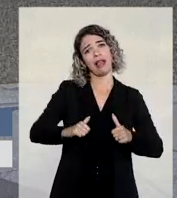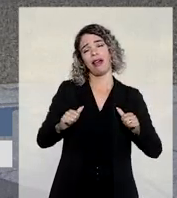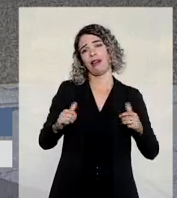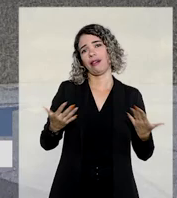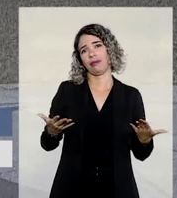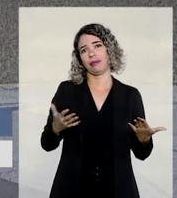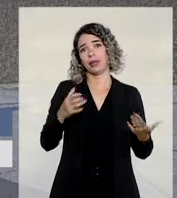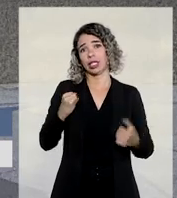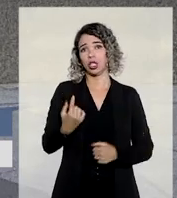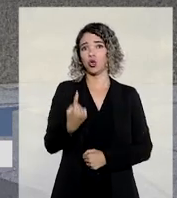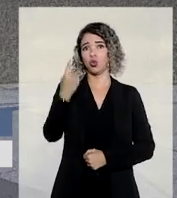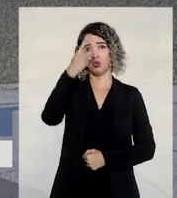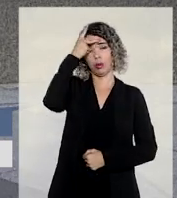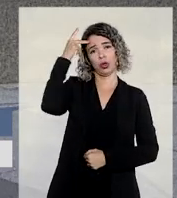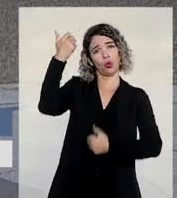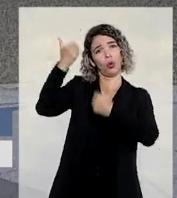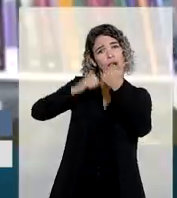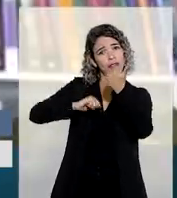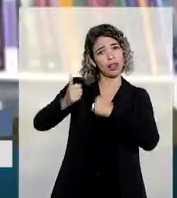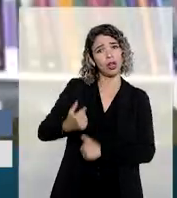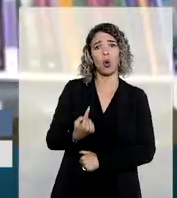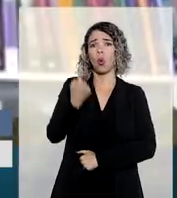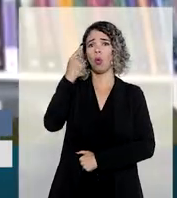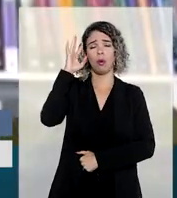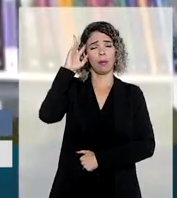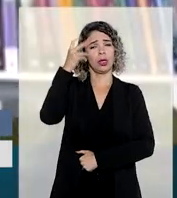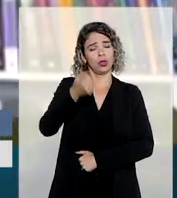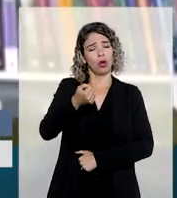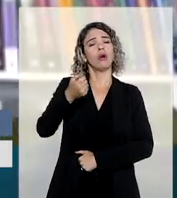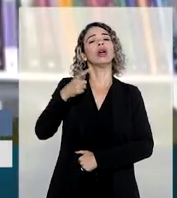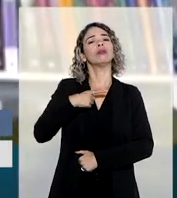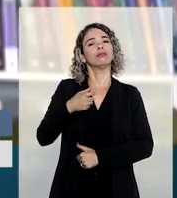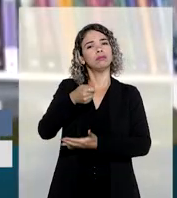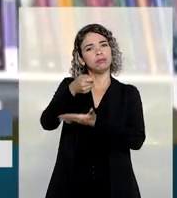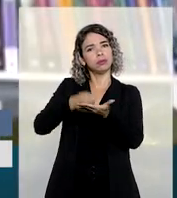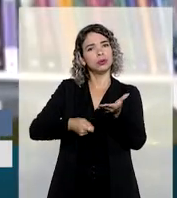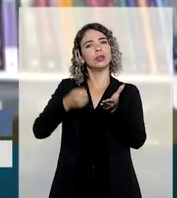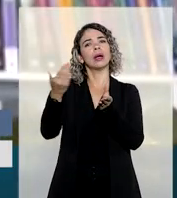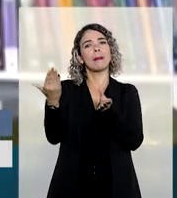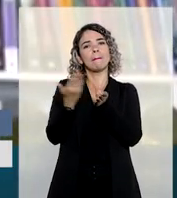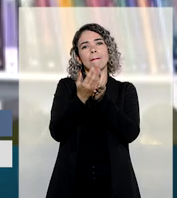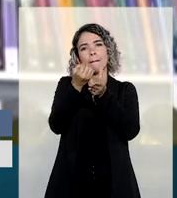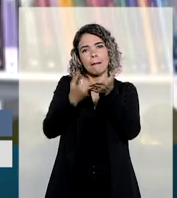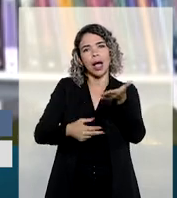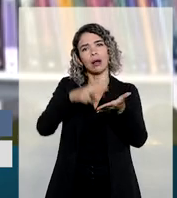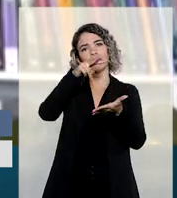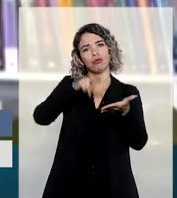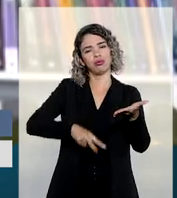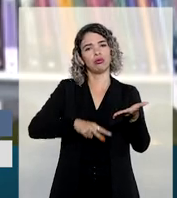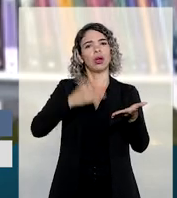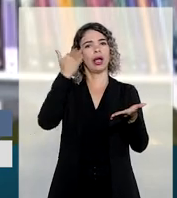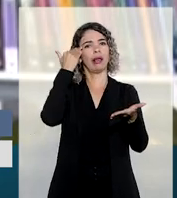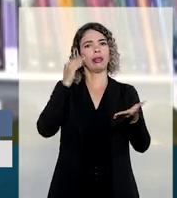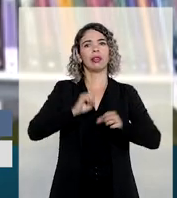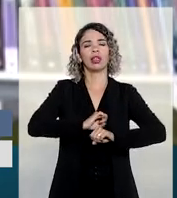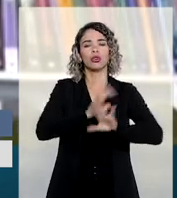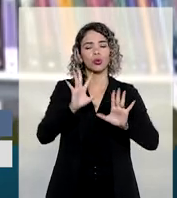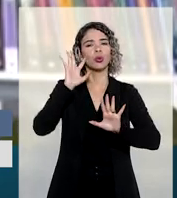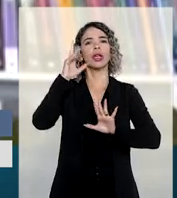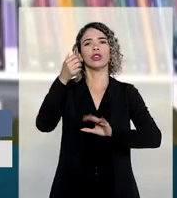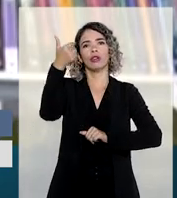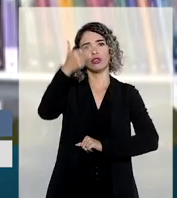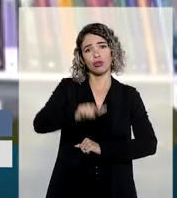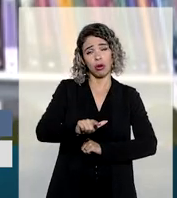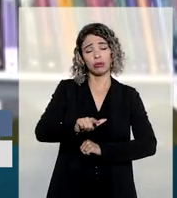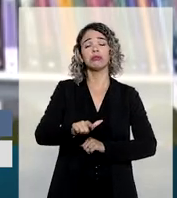os embargos. E vale ressaltar, inclusive, que com o novo CPC nós temos aquela possibilidade de ampliação do quórum de julgamento, né, que é